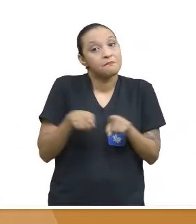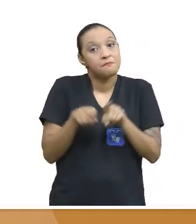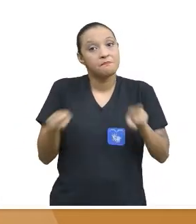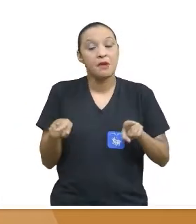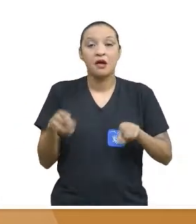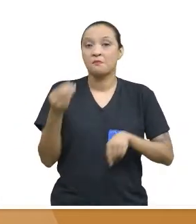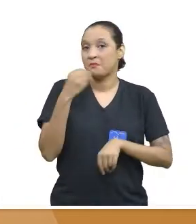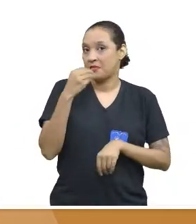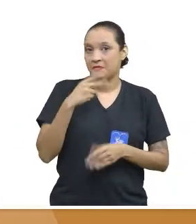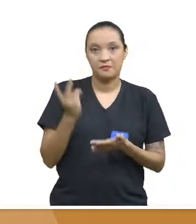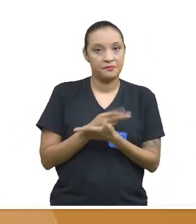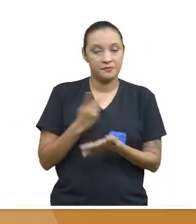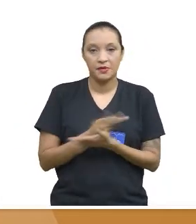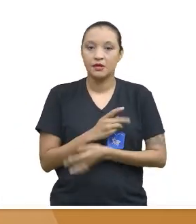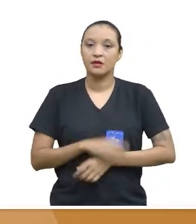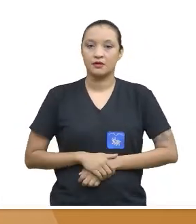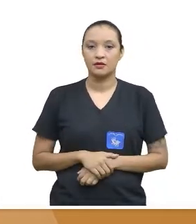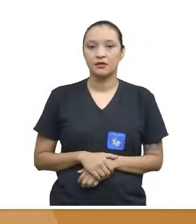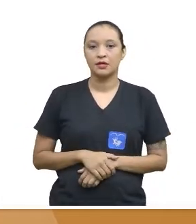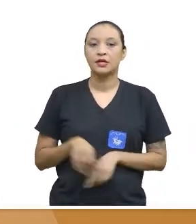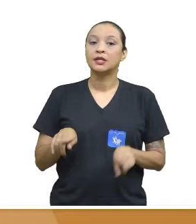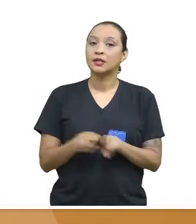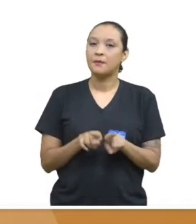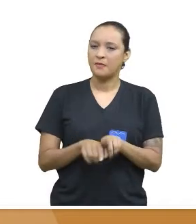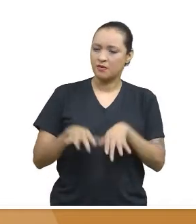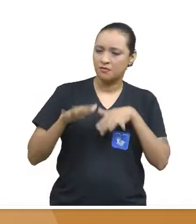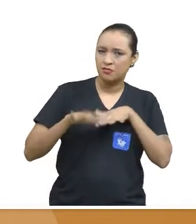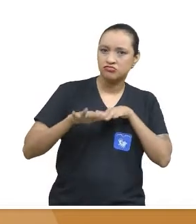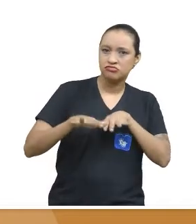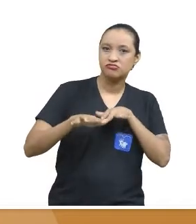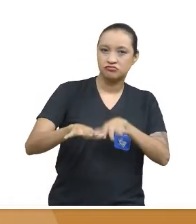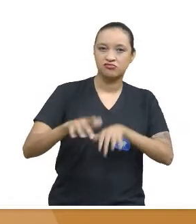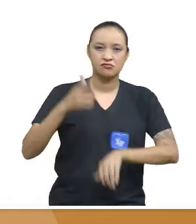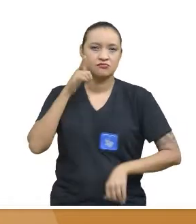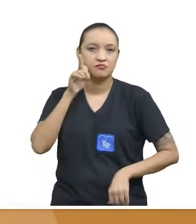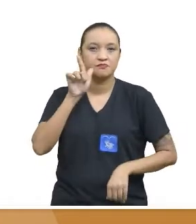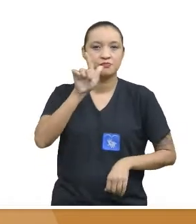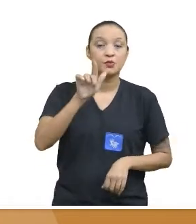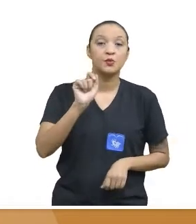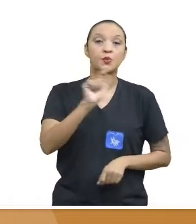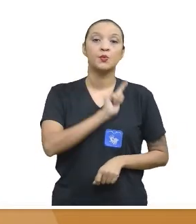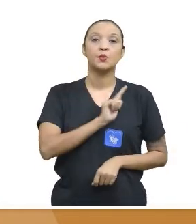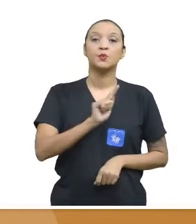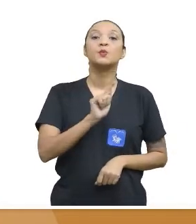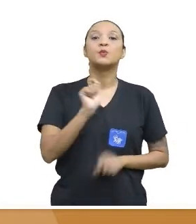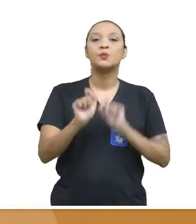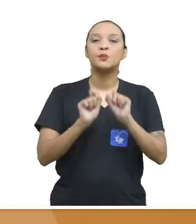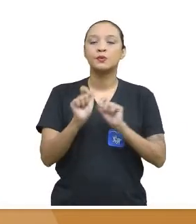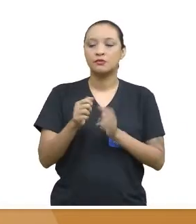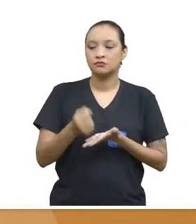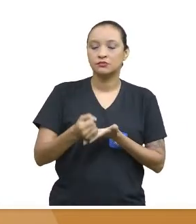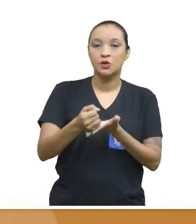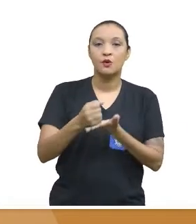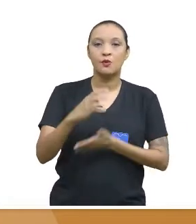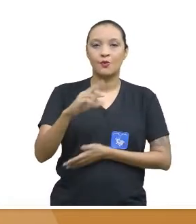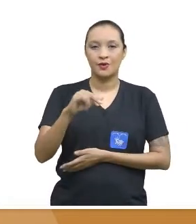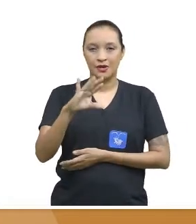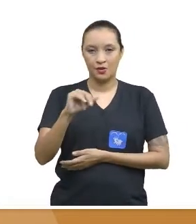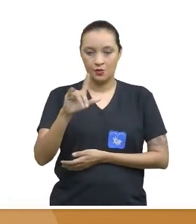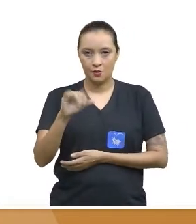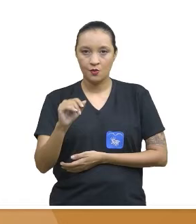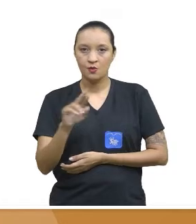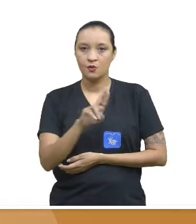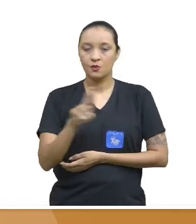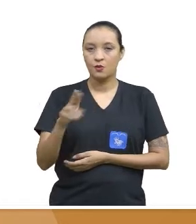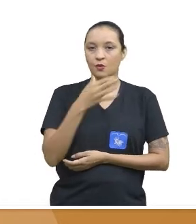rebeliões vitoriosas, aqui já a participação do grande general crioulo, o Simão Bolívar, e